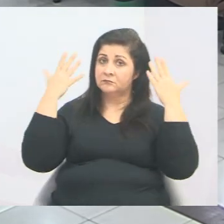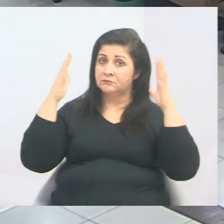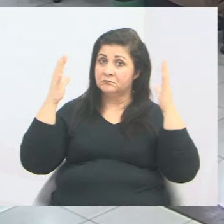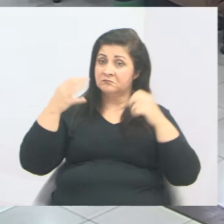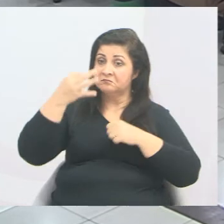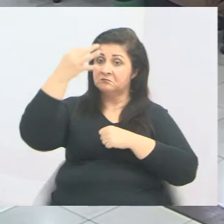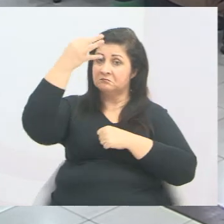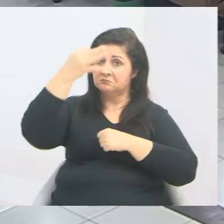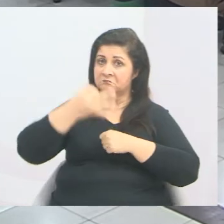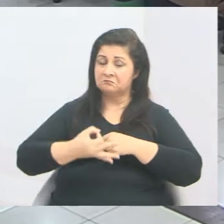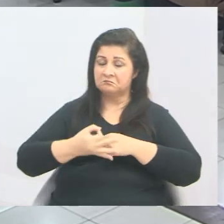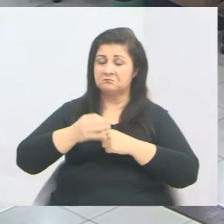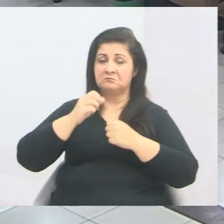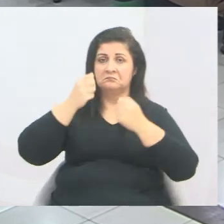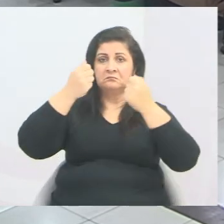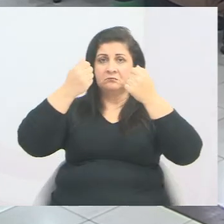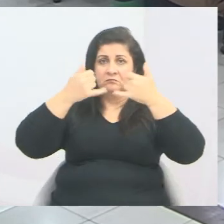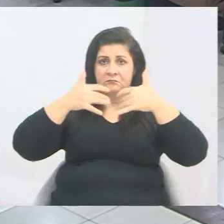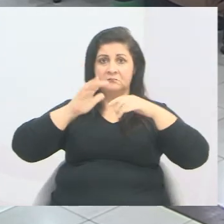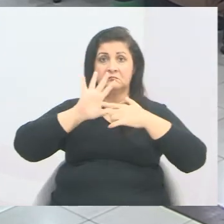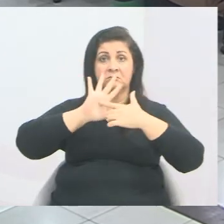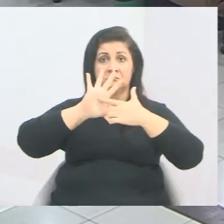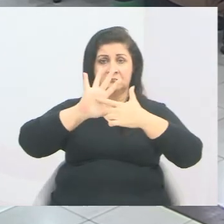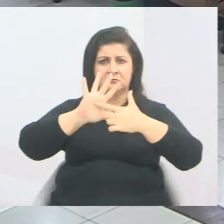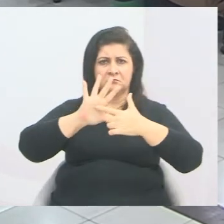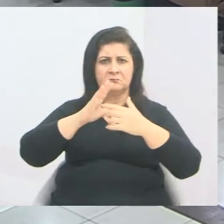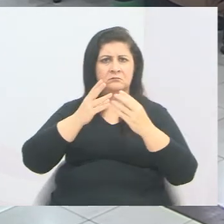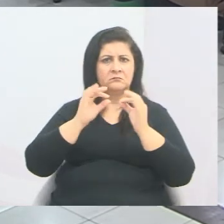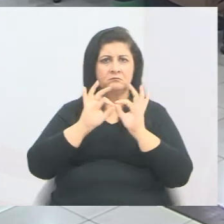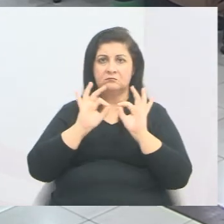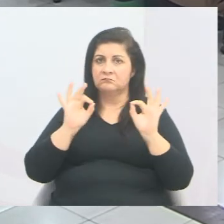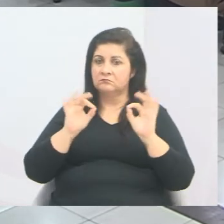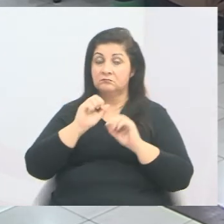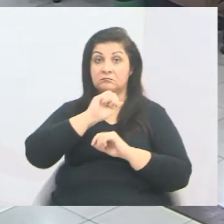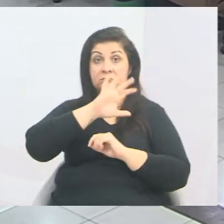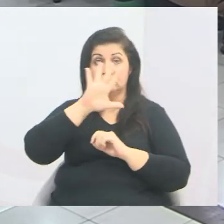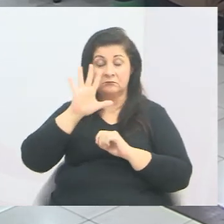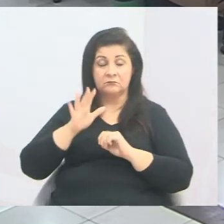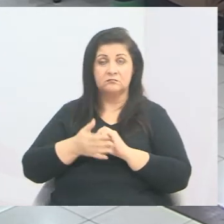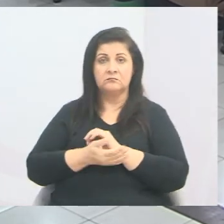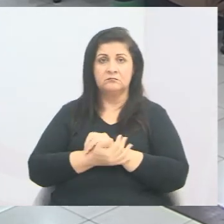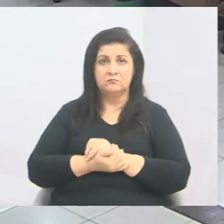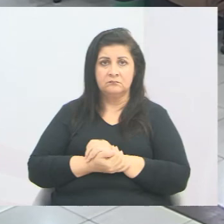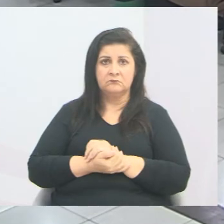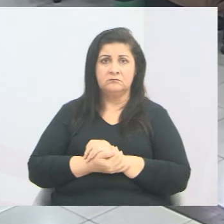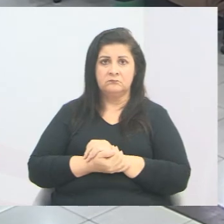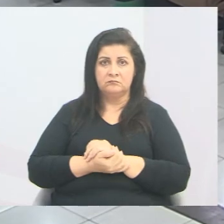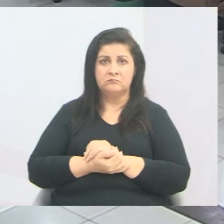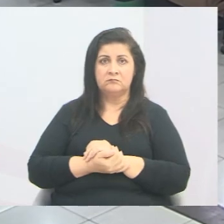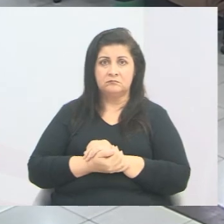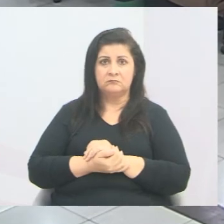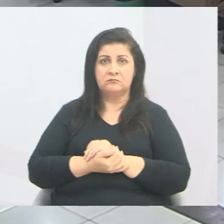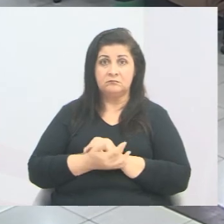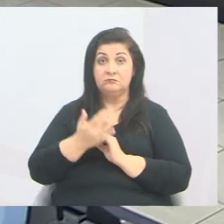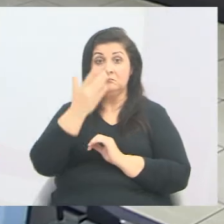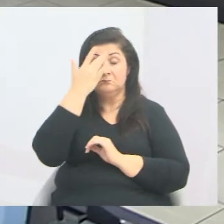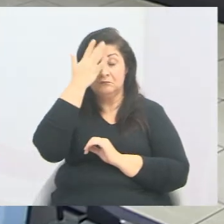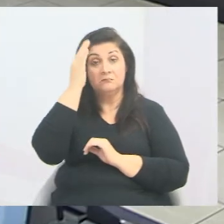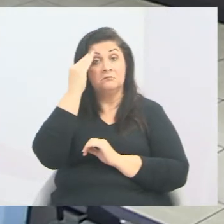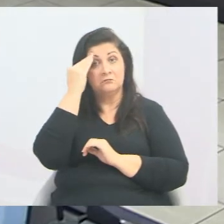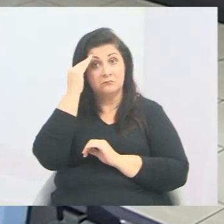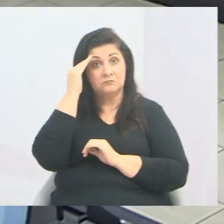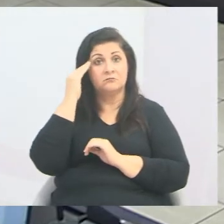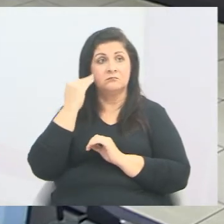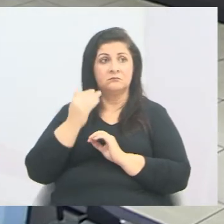excelente explanação, muito didático e de fácil compreensão para quem está em casa